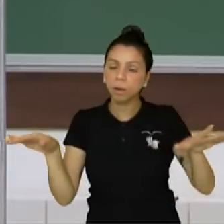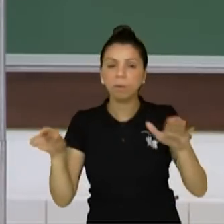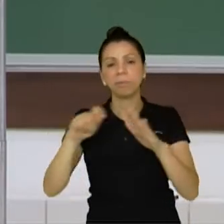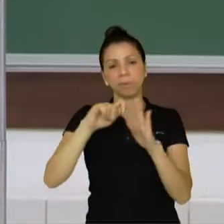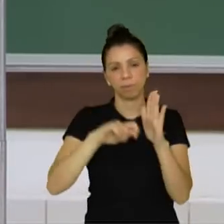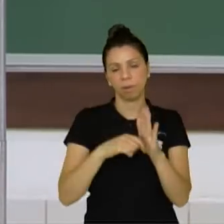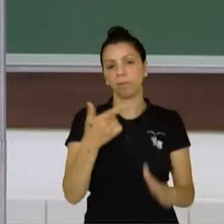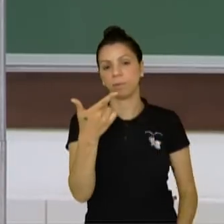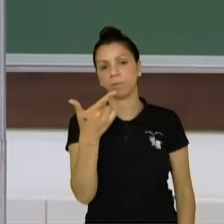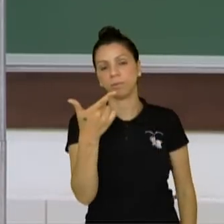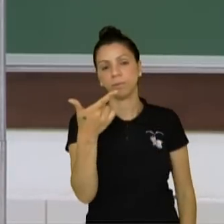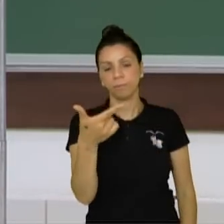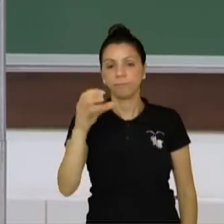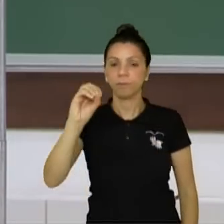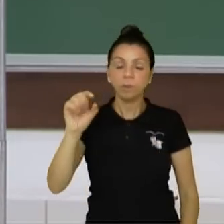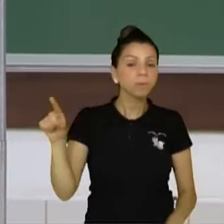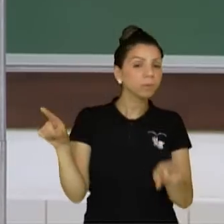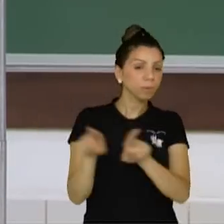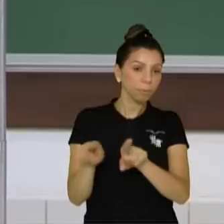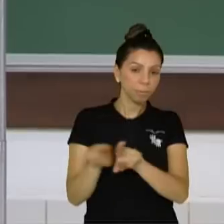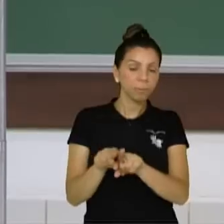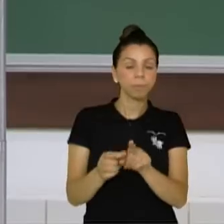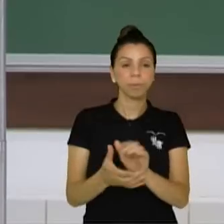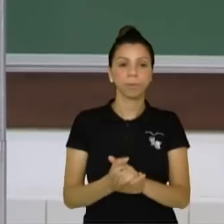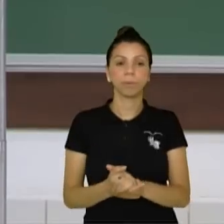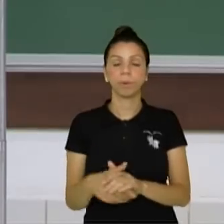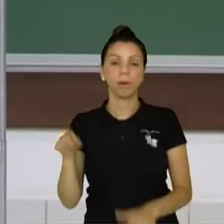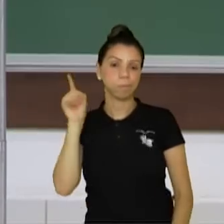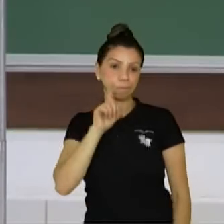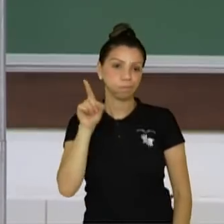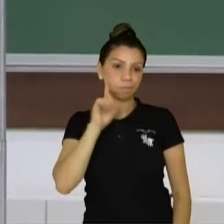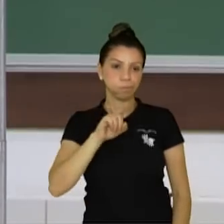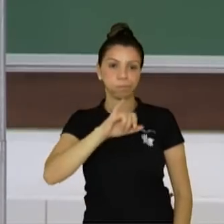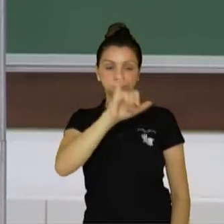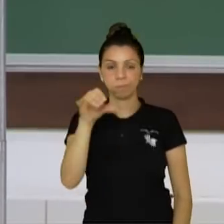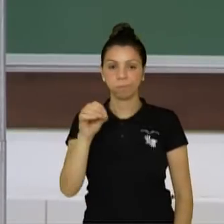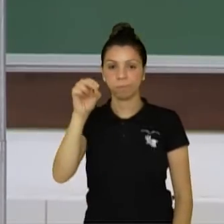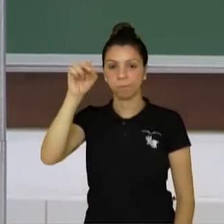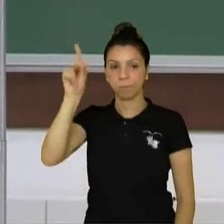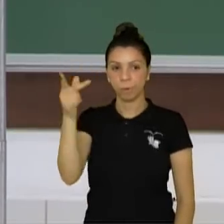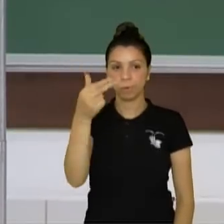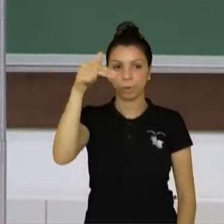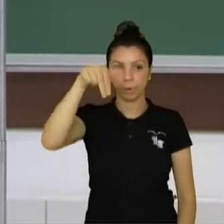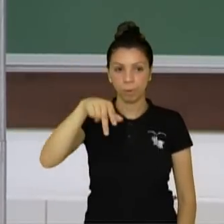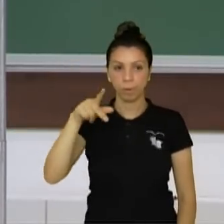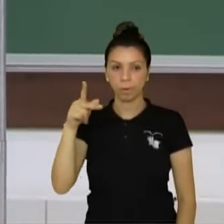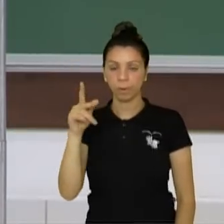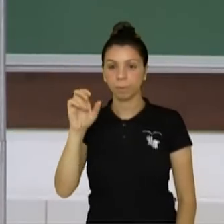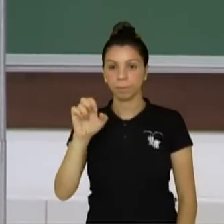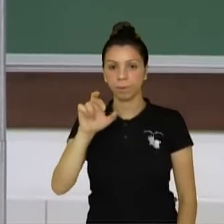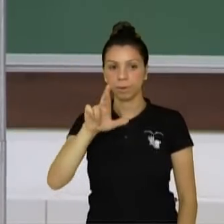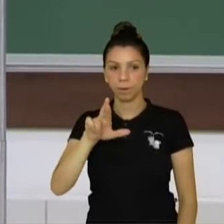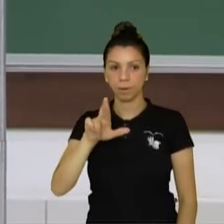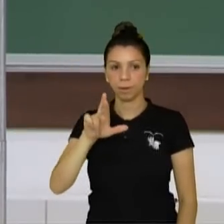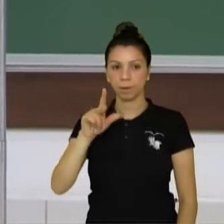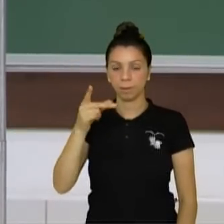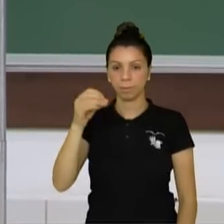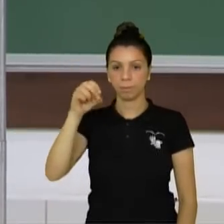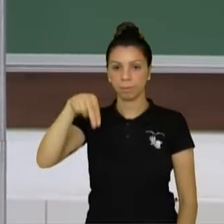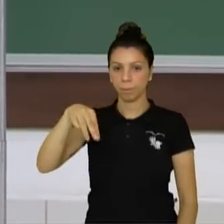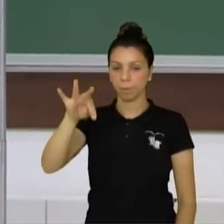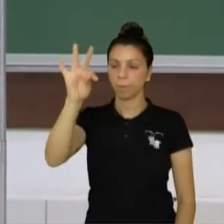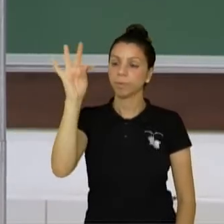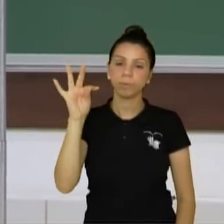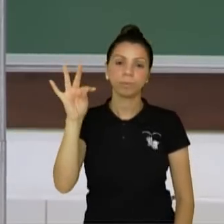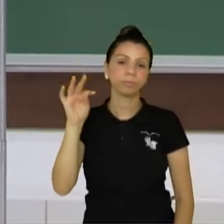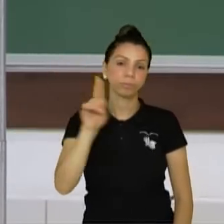também, foi o estadunidense John Pierpont Morgan, certo? E